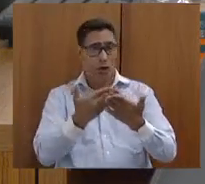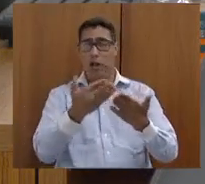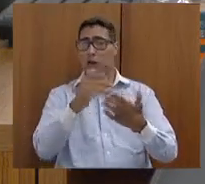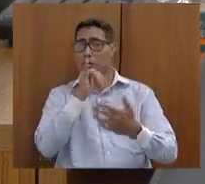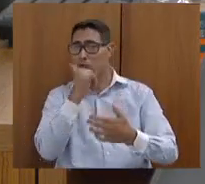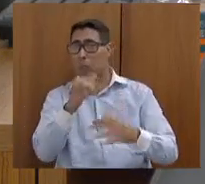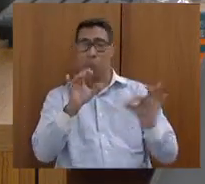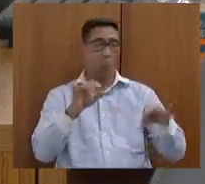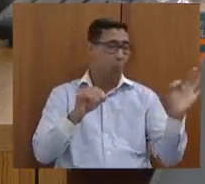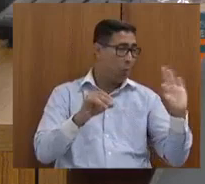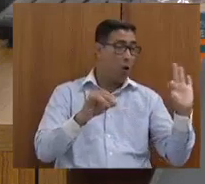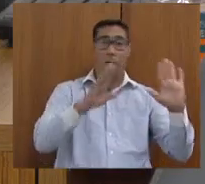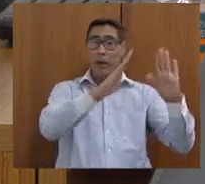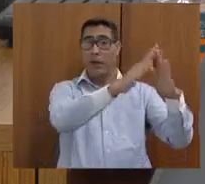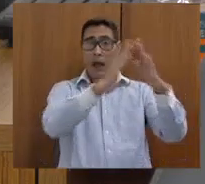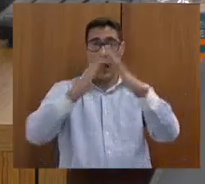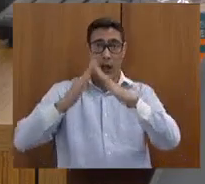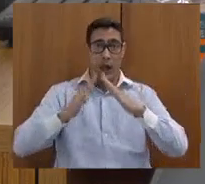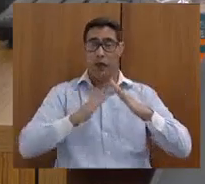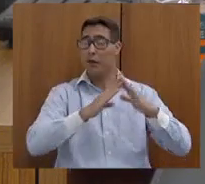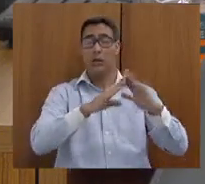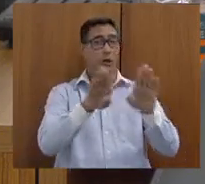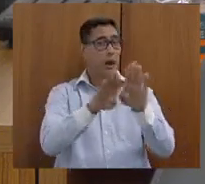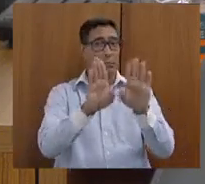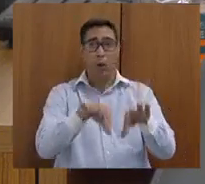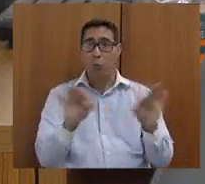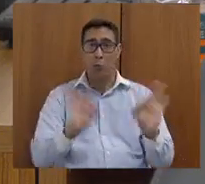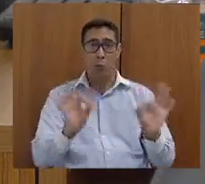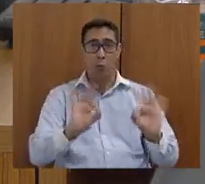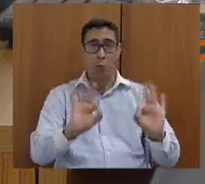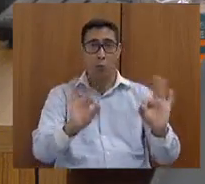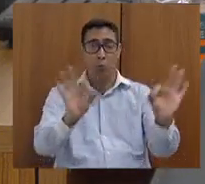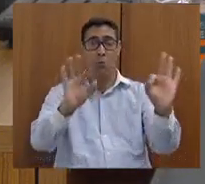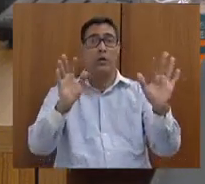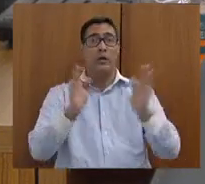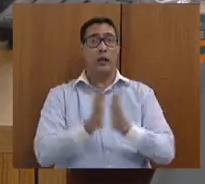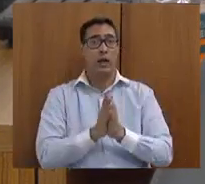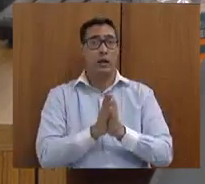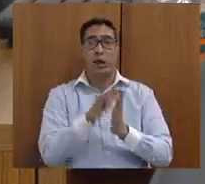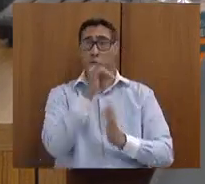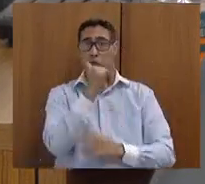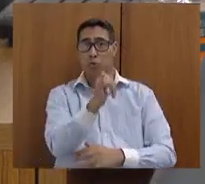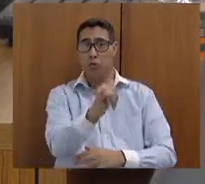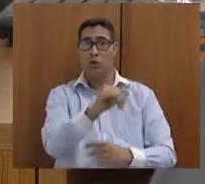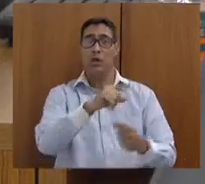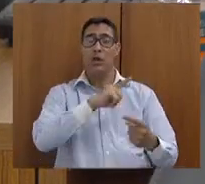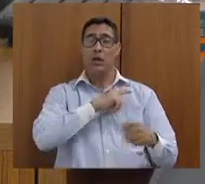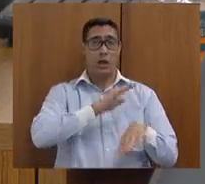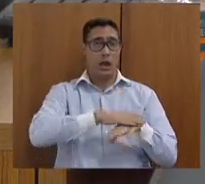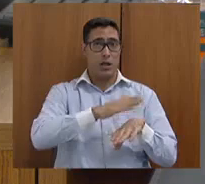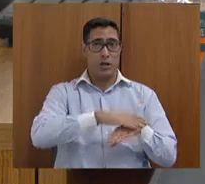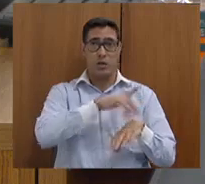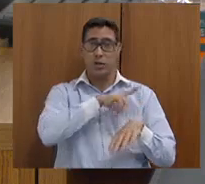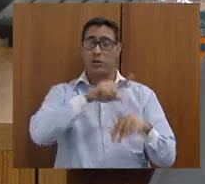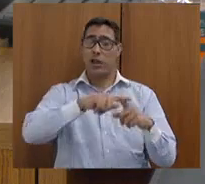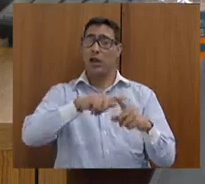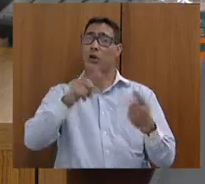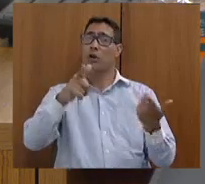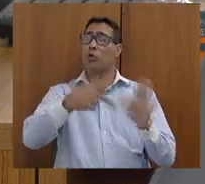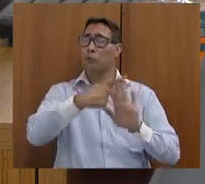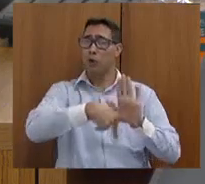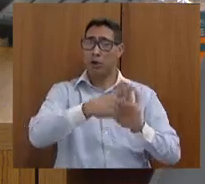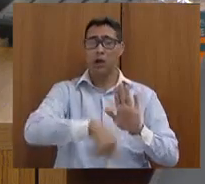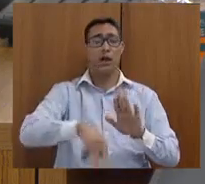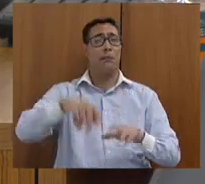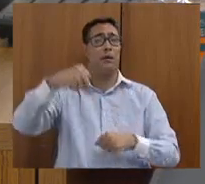na comunidade mesmo a gente já tinha estando na vigência do programa Luz Para tudo você imagina